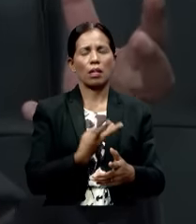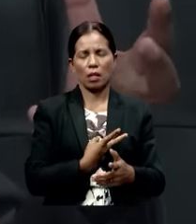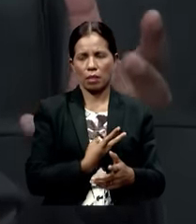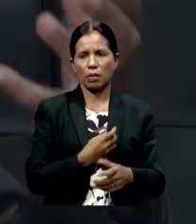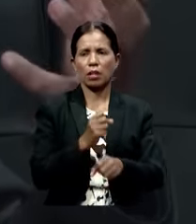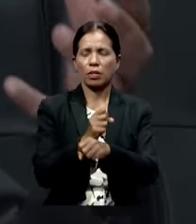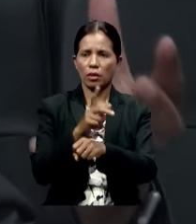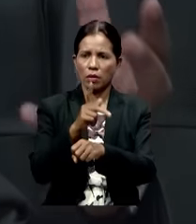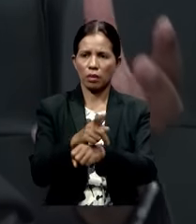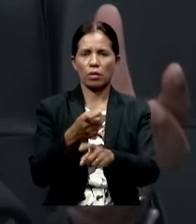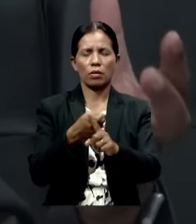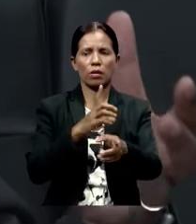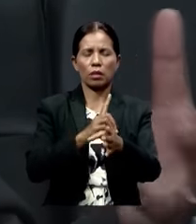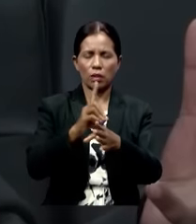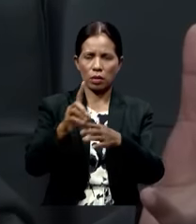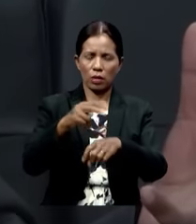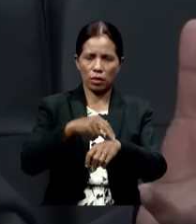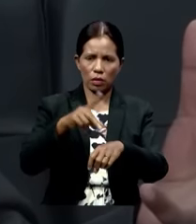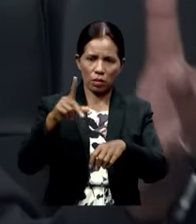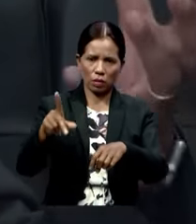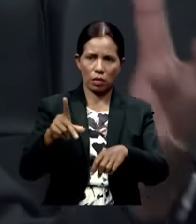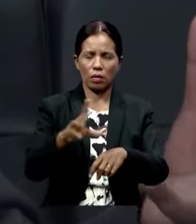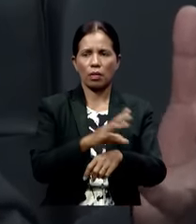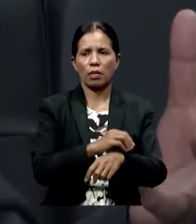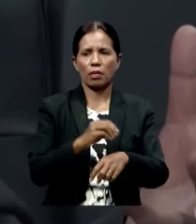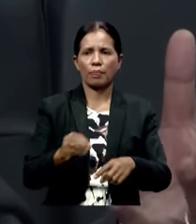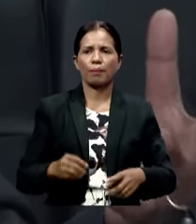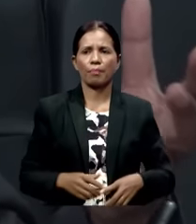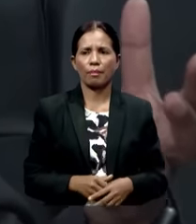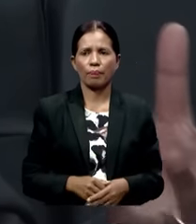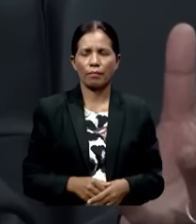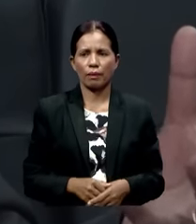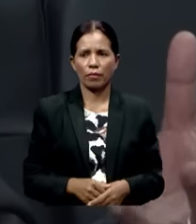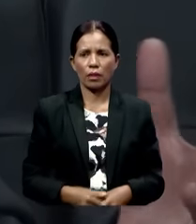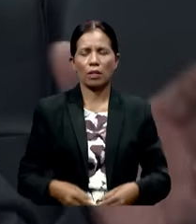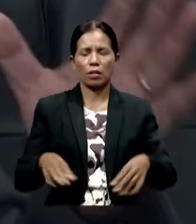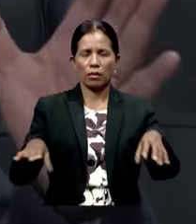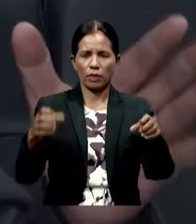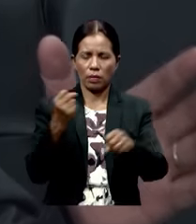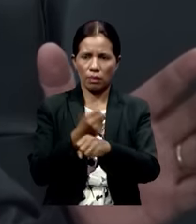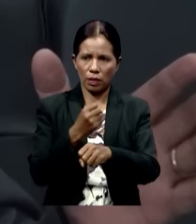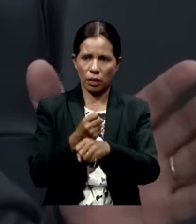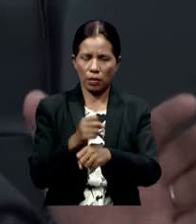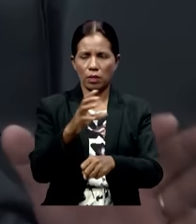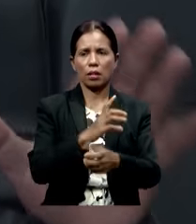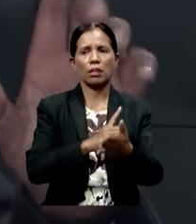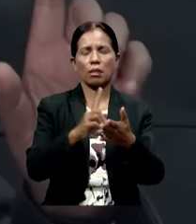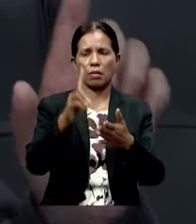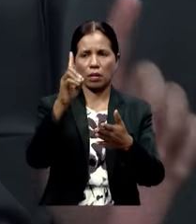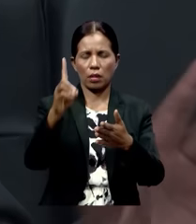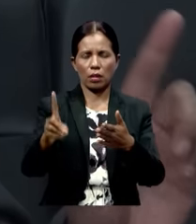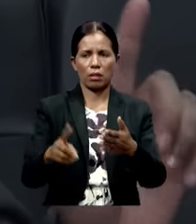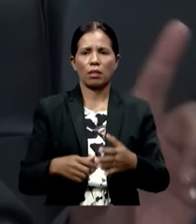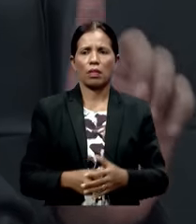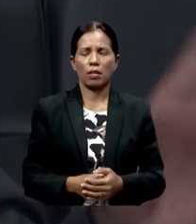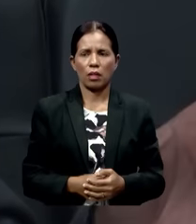cefope liu si direção nacional emprego exterior estrangeiro esforço uma casba ia semana ida ne ne tarde